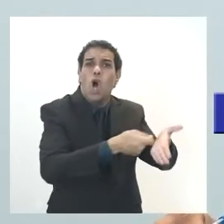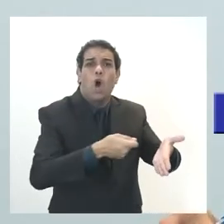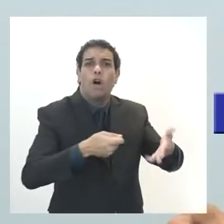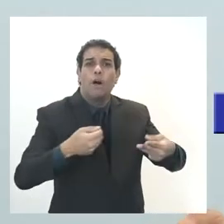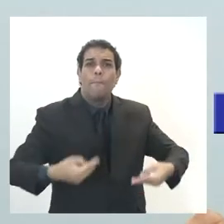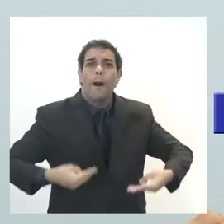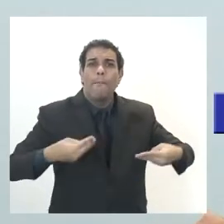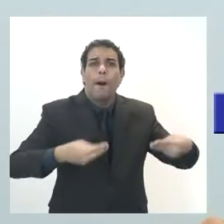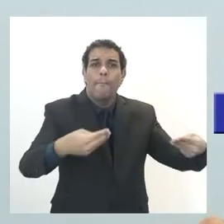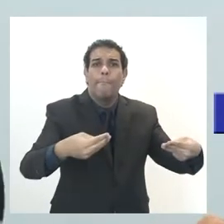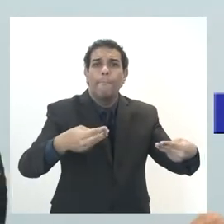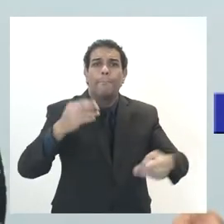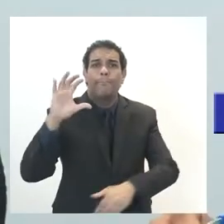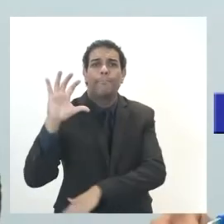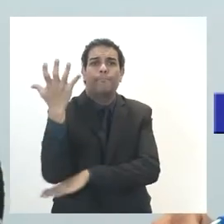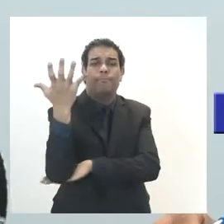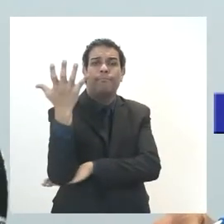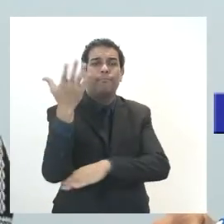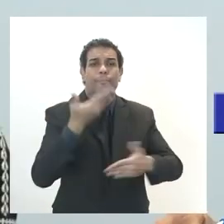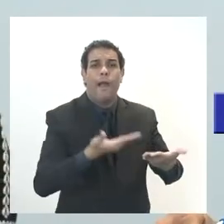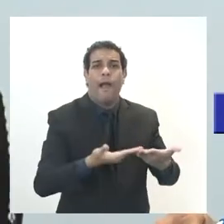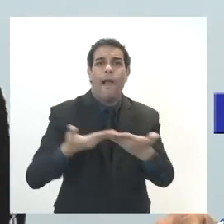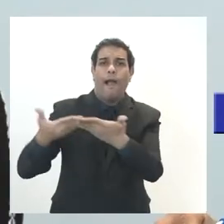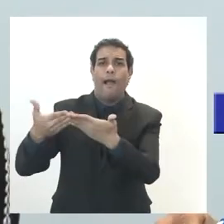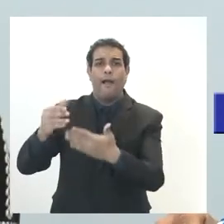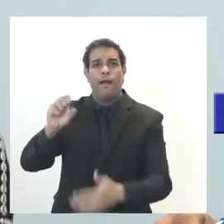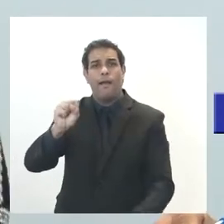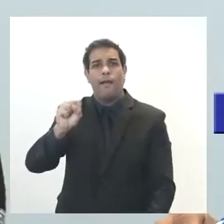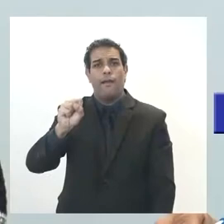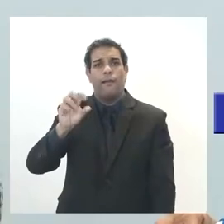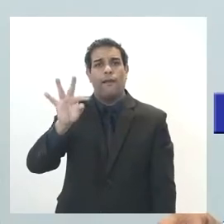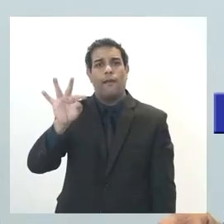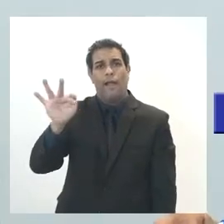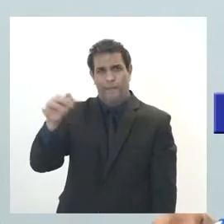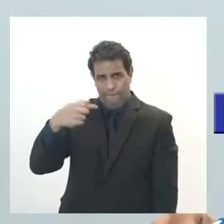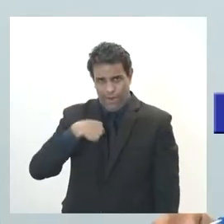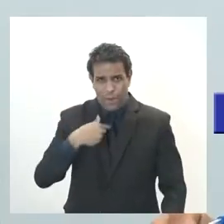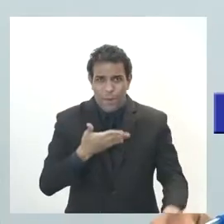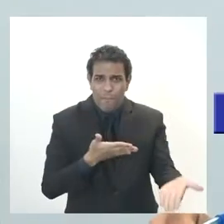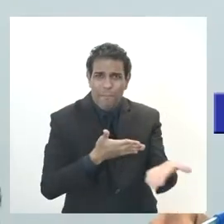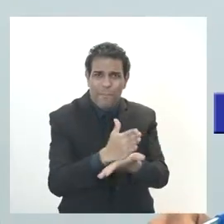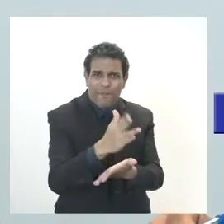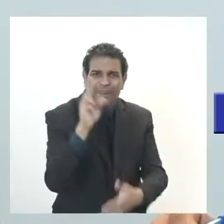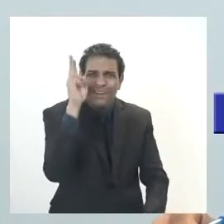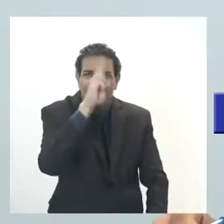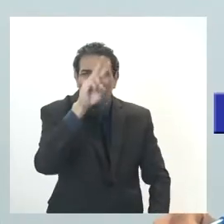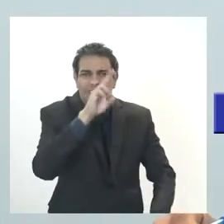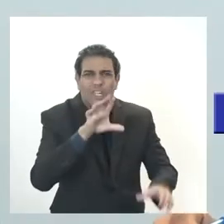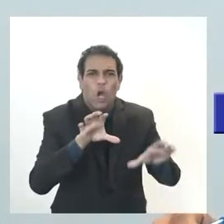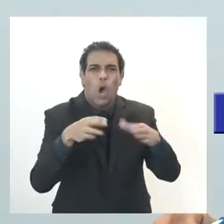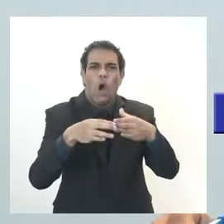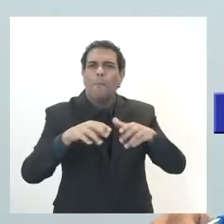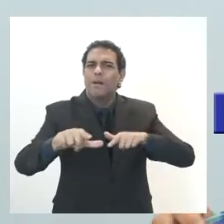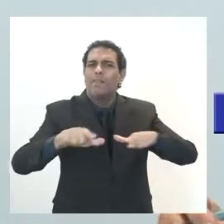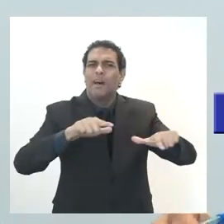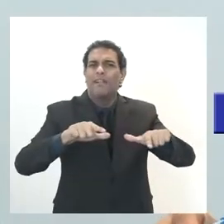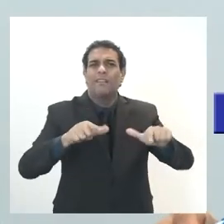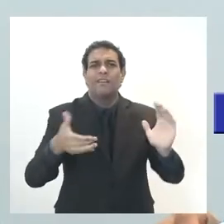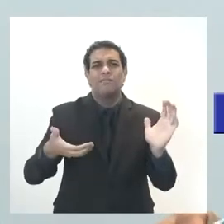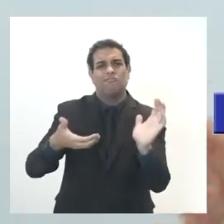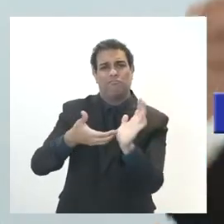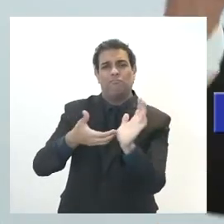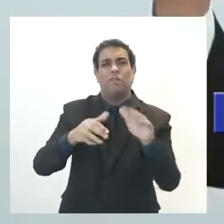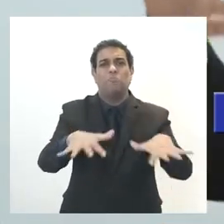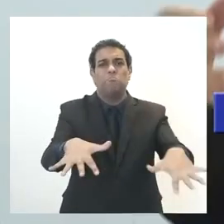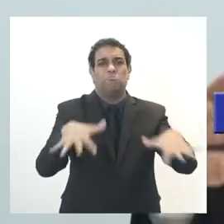ambiente ao Supremo Tribunal Federal eu aprovei a realização lá na comissão de trabalho da Câmara de uma